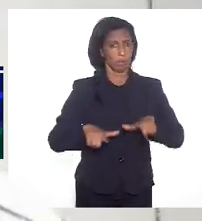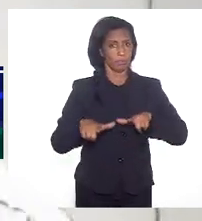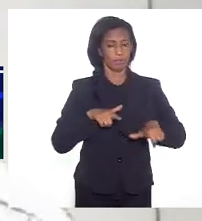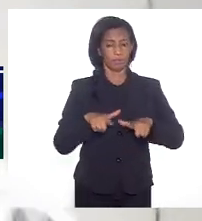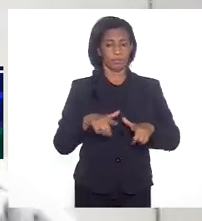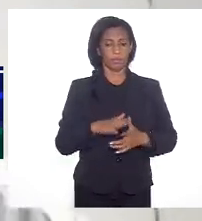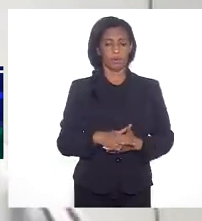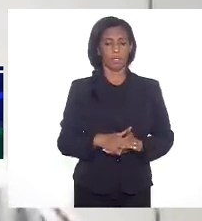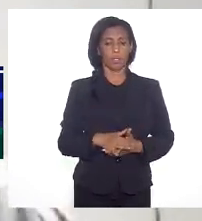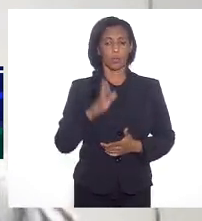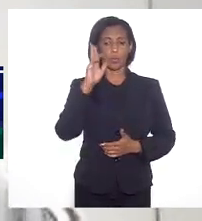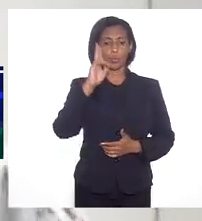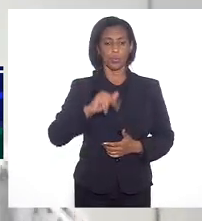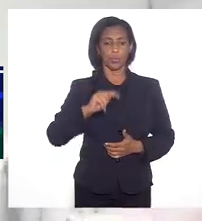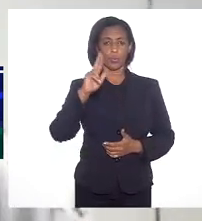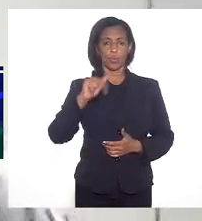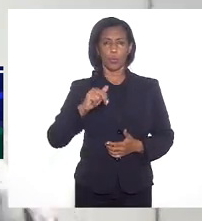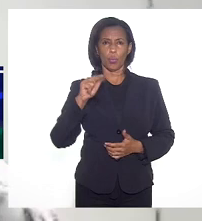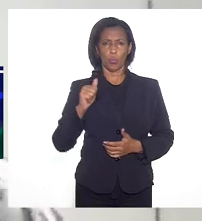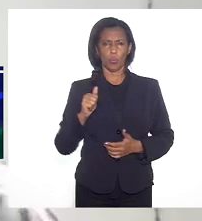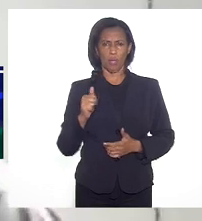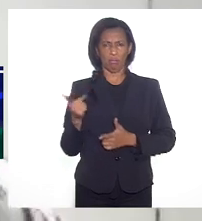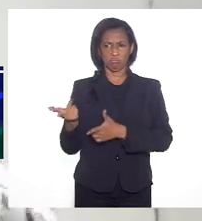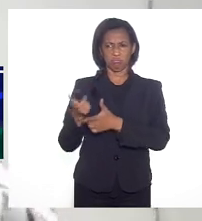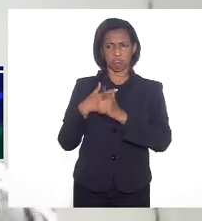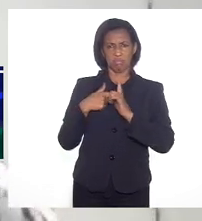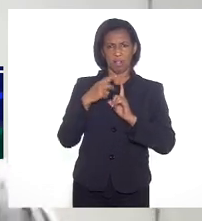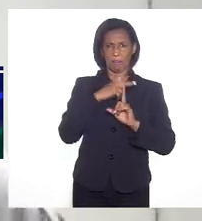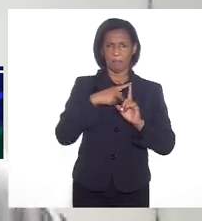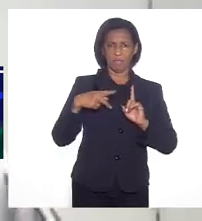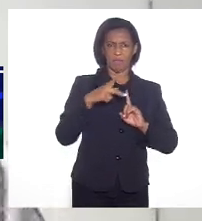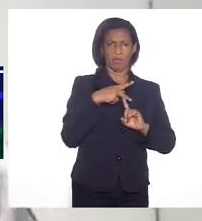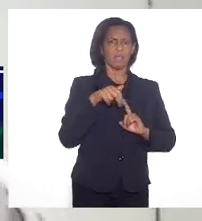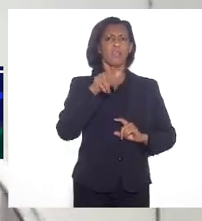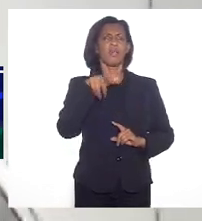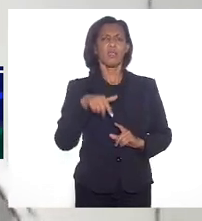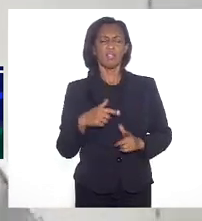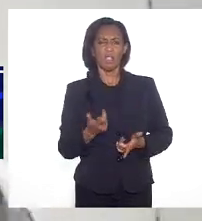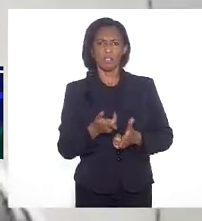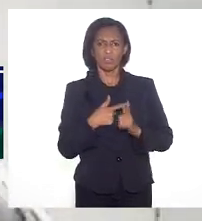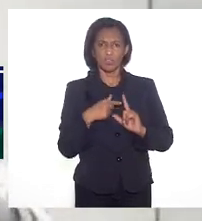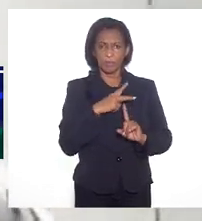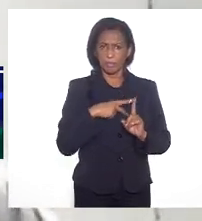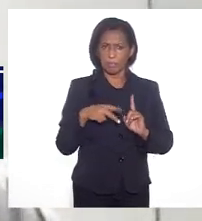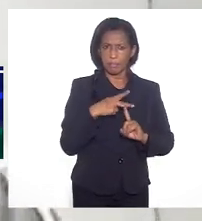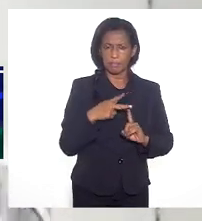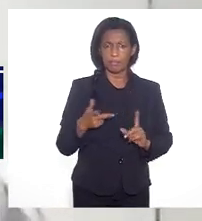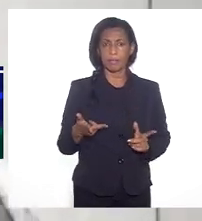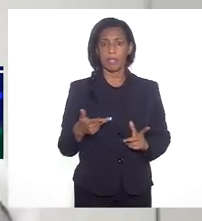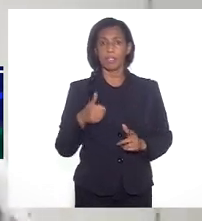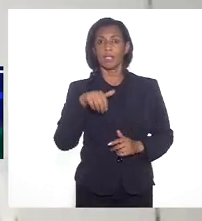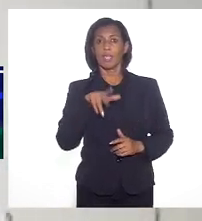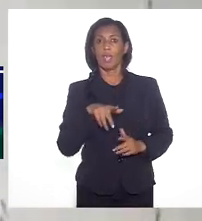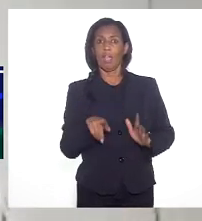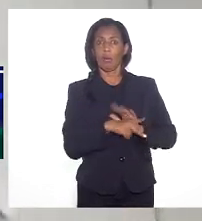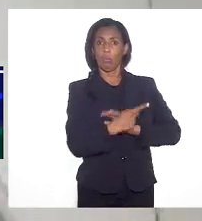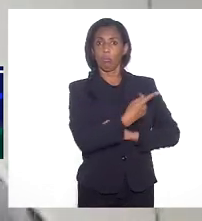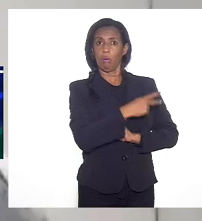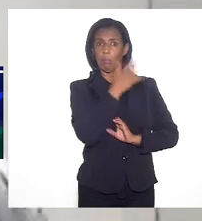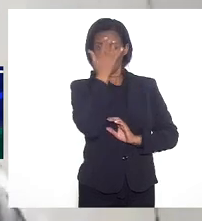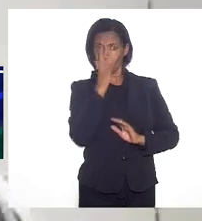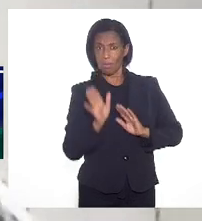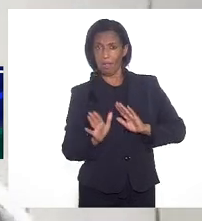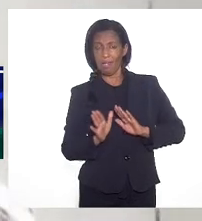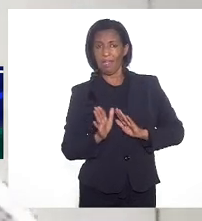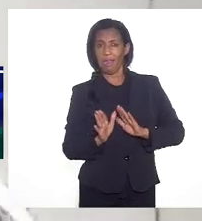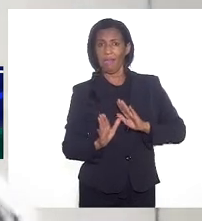não deu nunca nenhum calote no Rio Previdência quem quer dar calote nos servidores são aqueles que querem retirar o